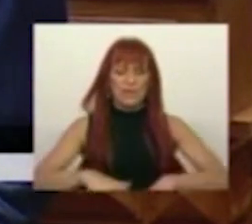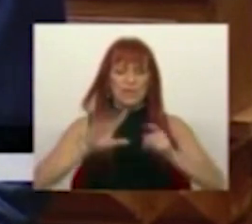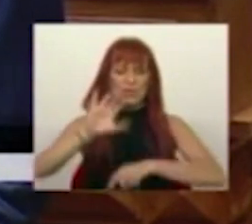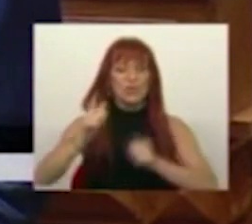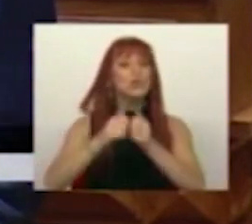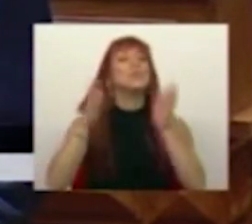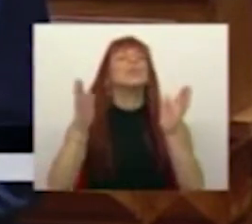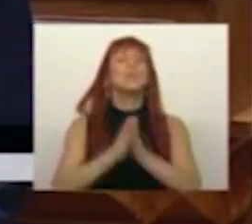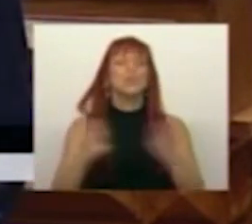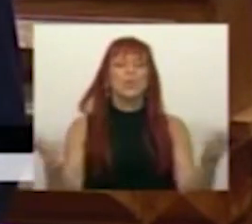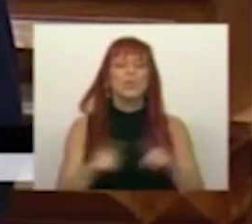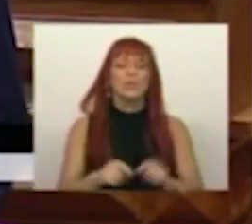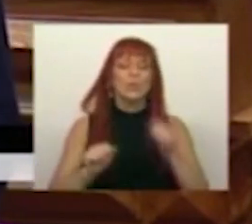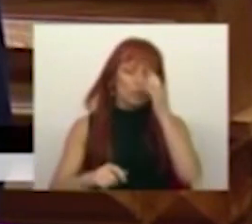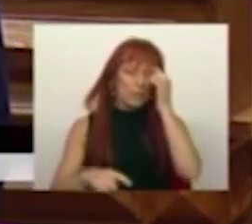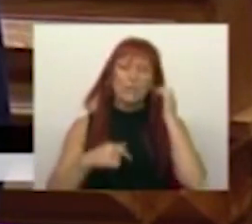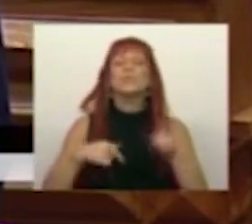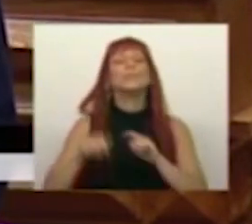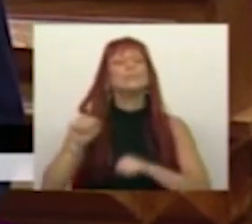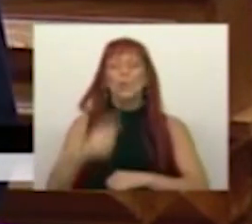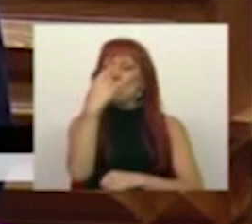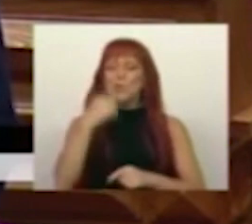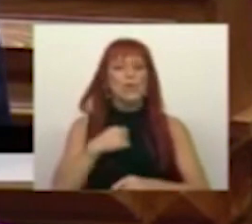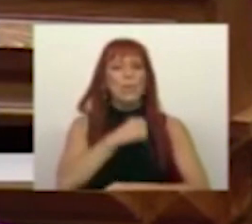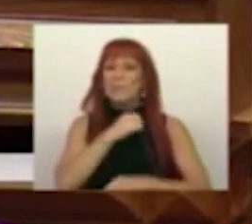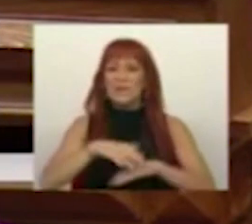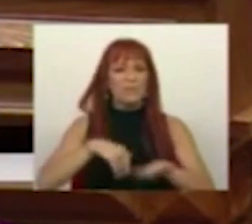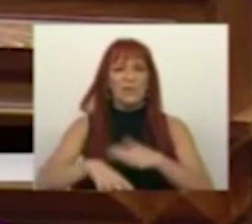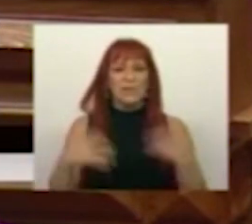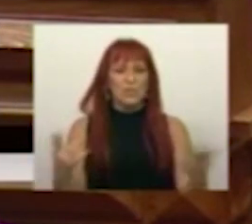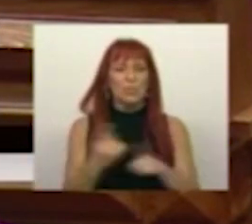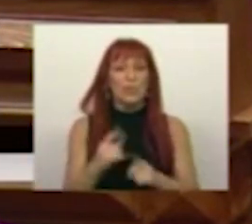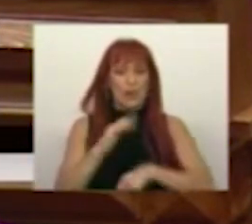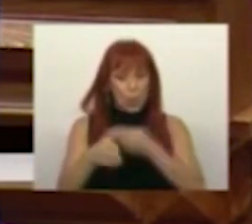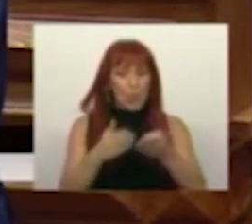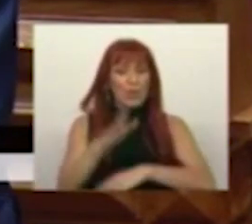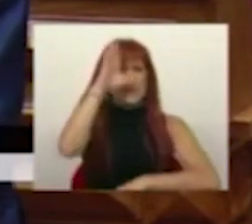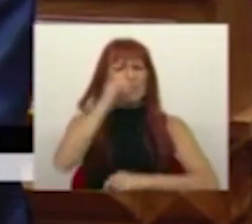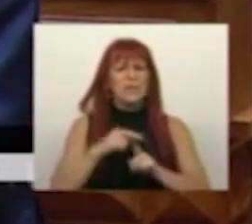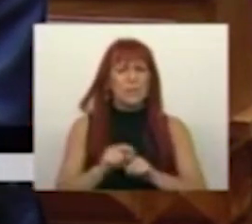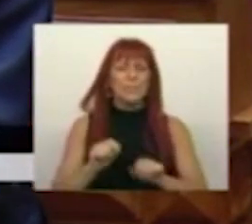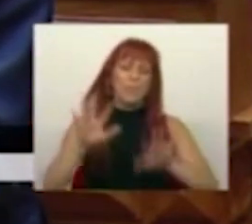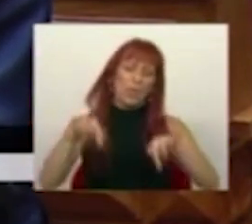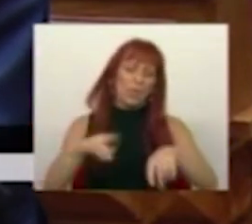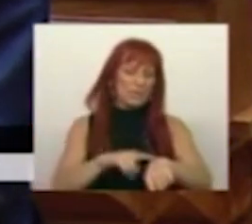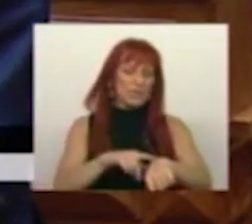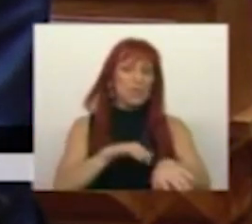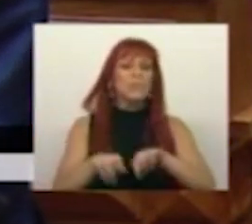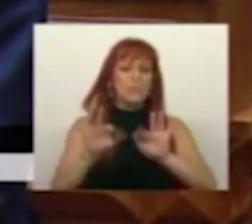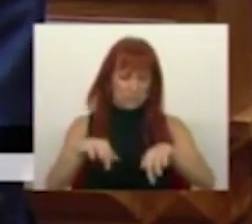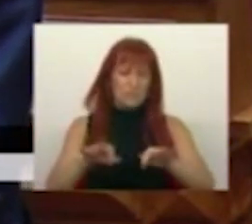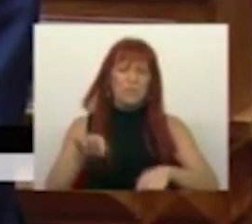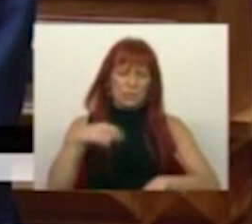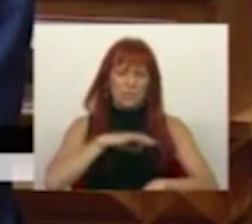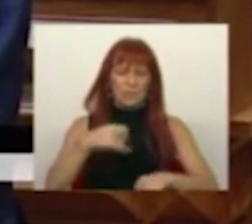país e tudo aquilo que o hospedeiro do Montijo não permite fazer. Porque continua o Governo a recusar... Estou a concluir, Senhor Deputado, faz favor.